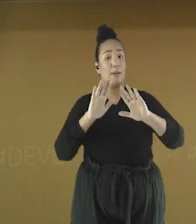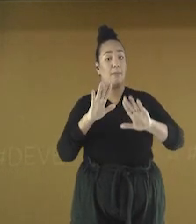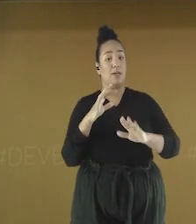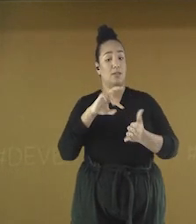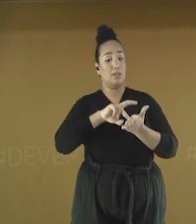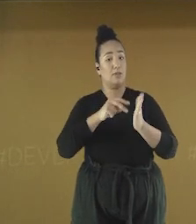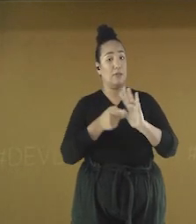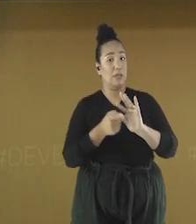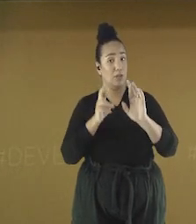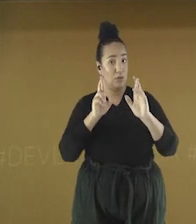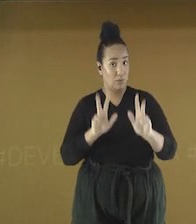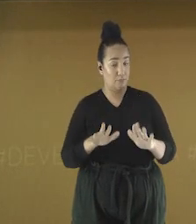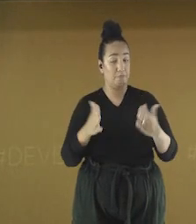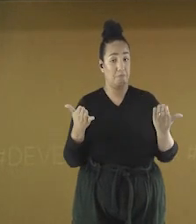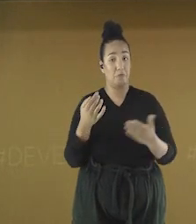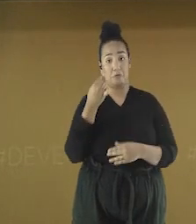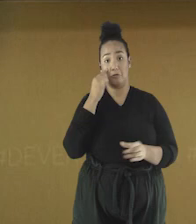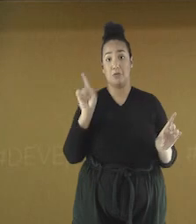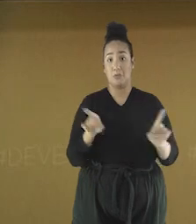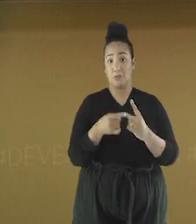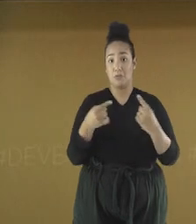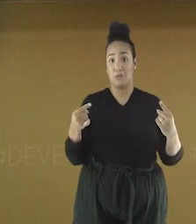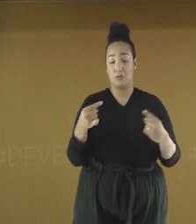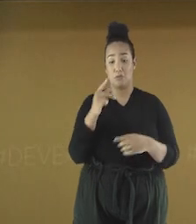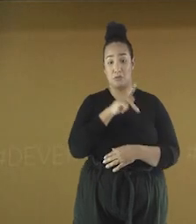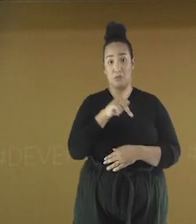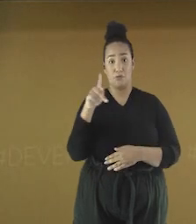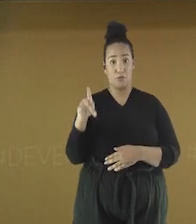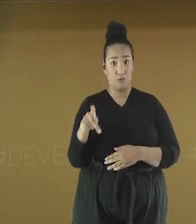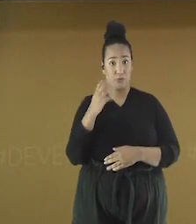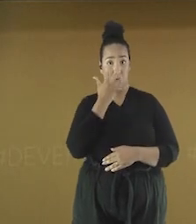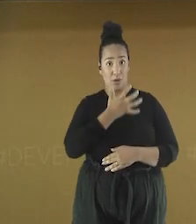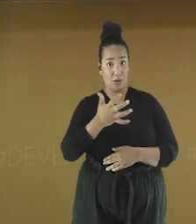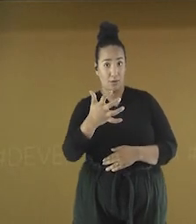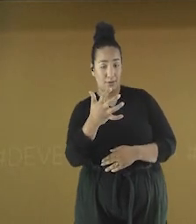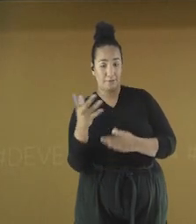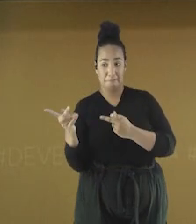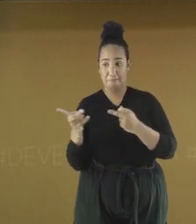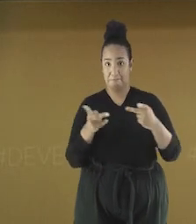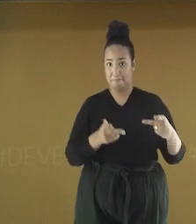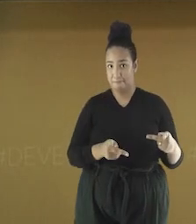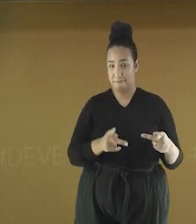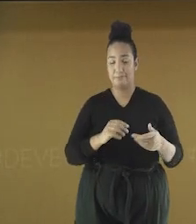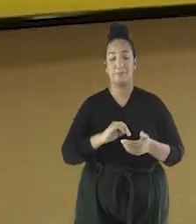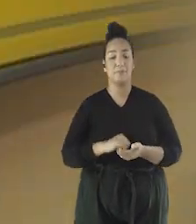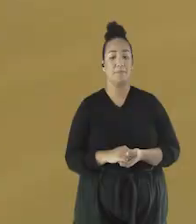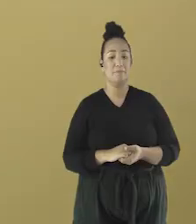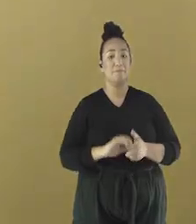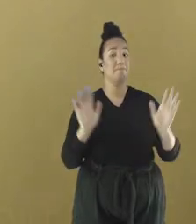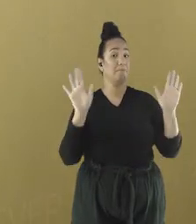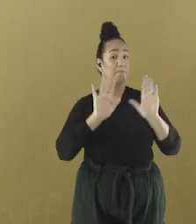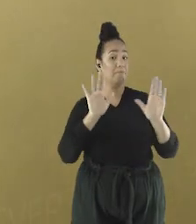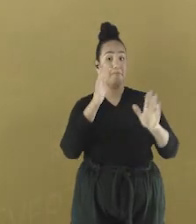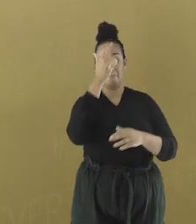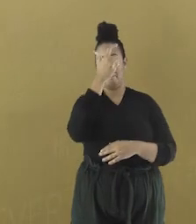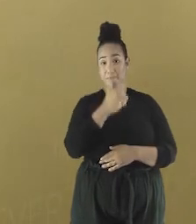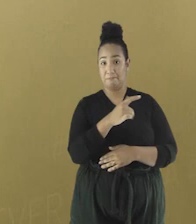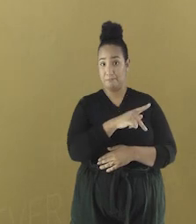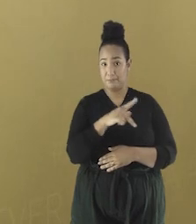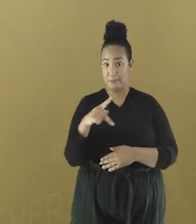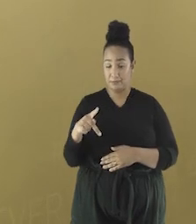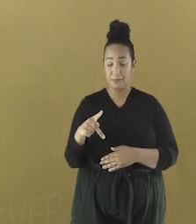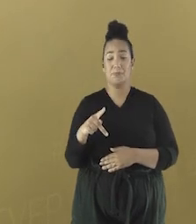distintos. Que tal ouvirmos a música na voz do professor Fabrício Hoffman? Seja bem-vindo, professor! Fala,